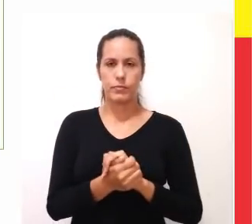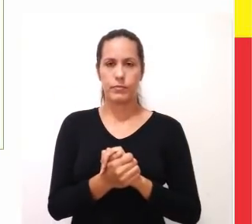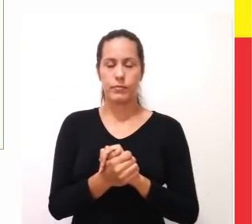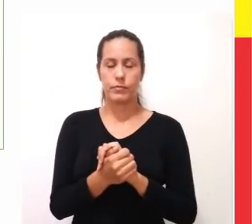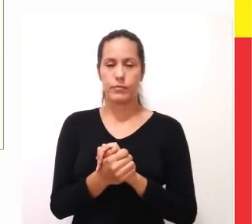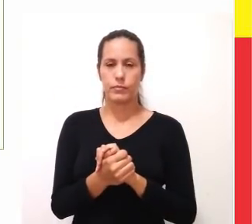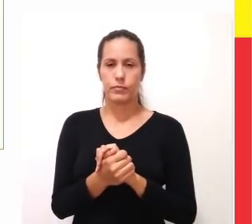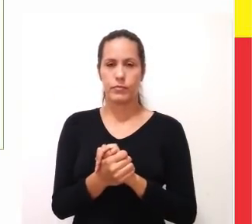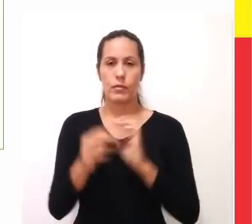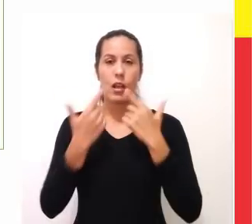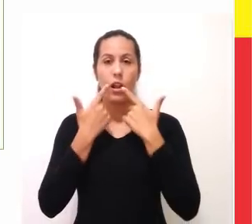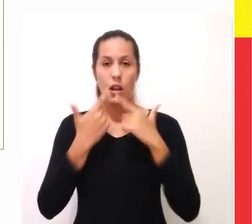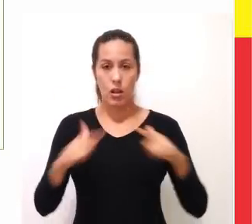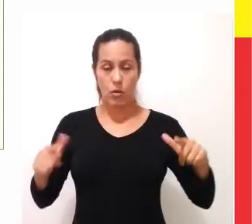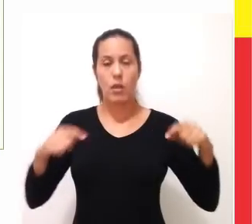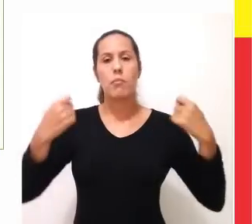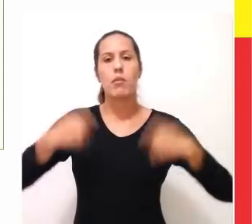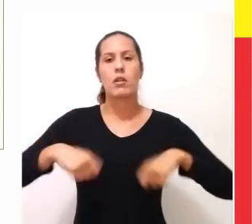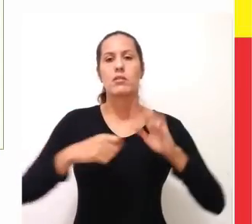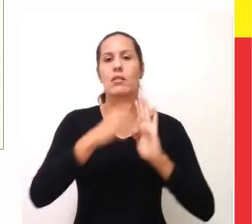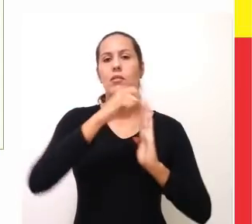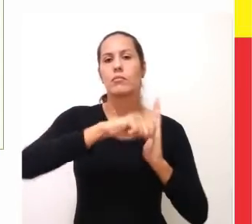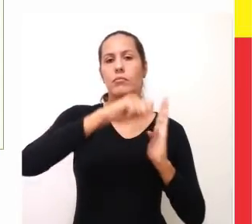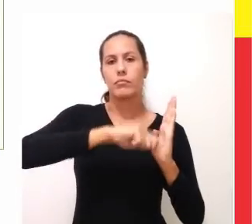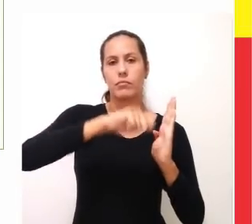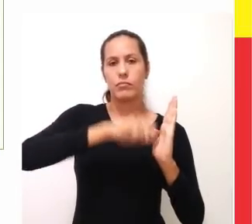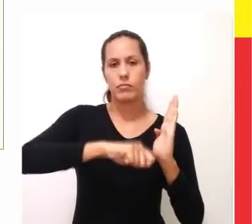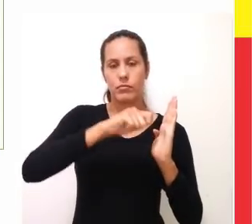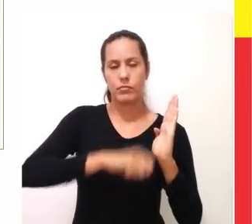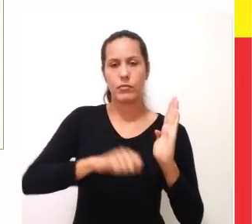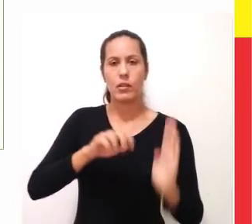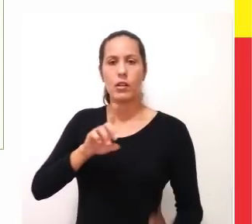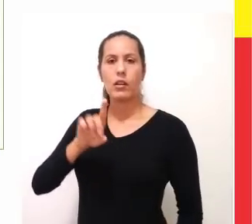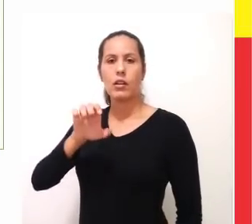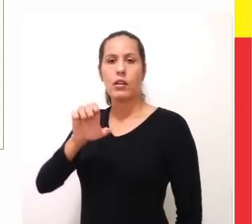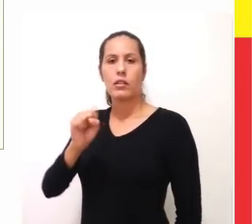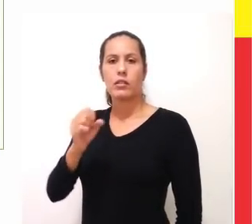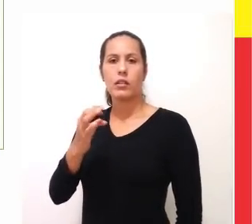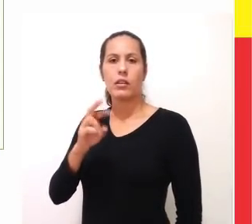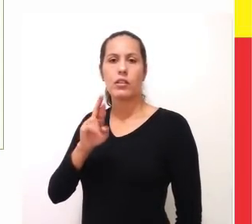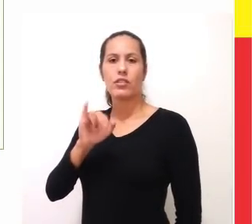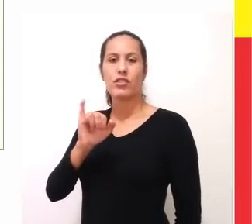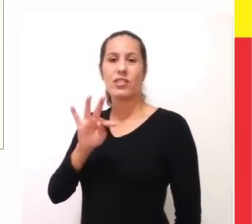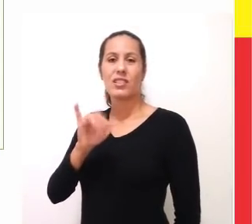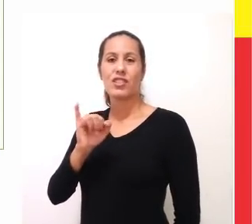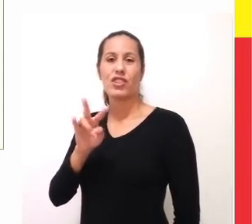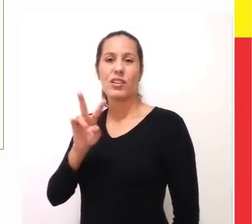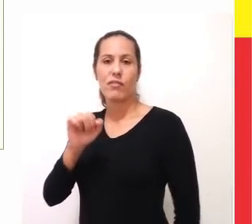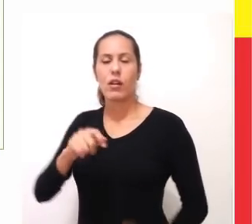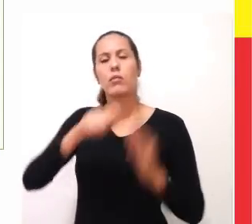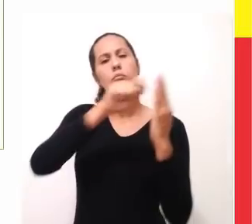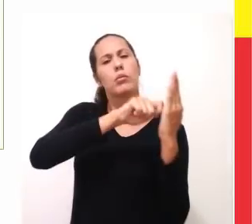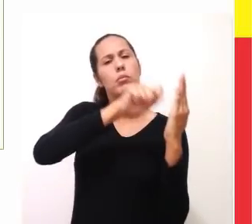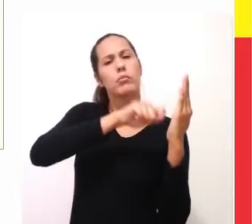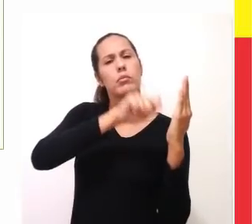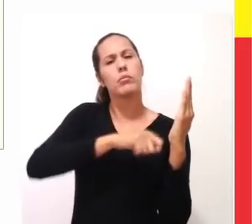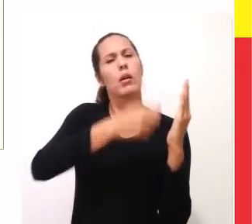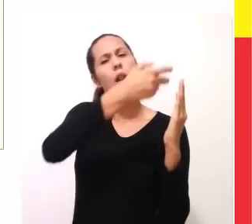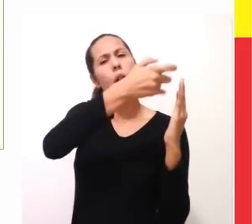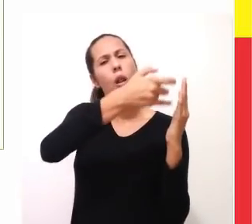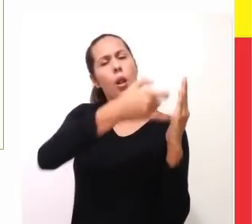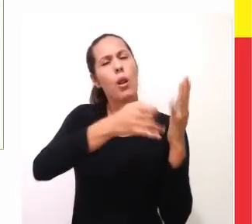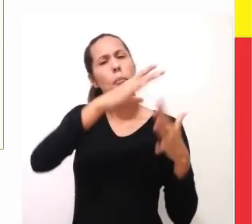notícia também deve ser descritiva, pois o objetivo principal da notícia é relatar e descrever os